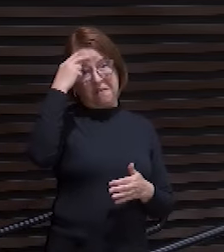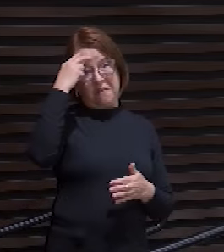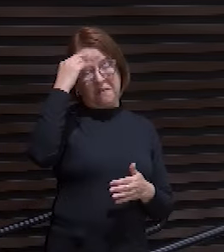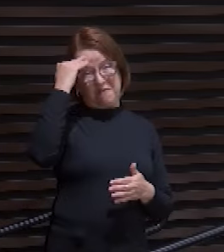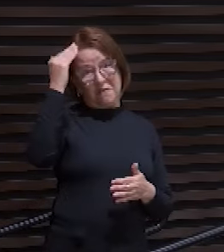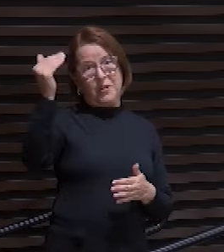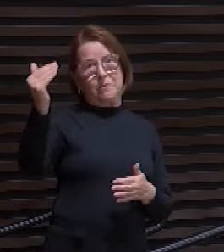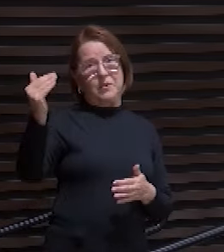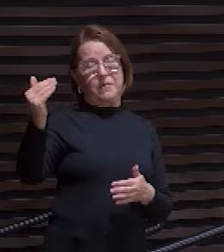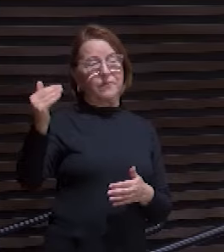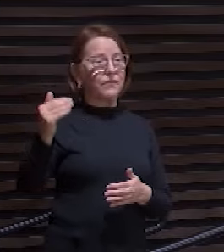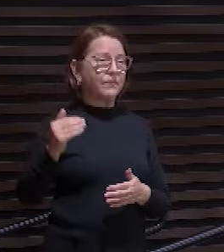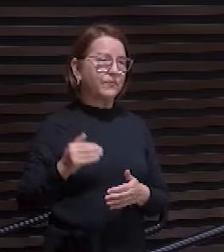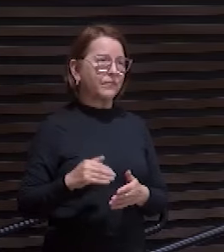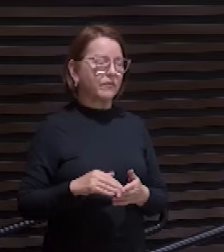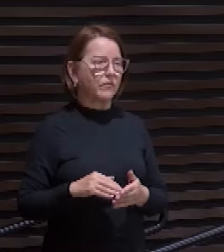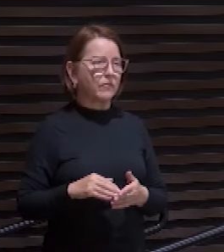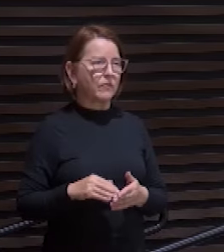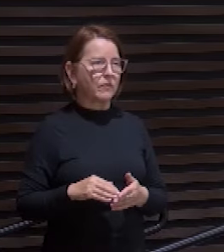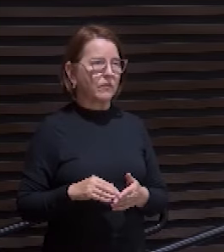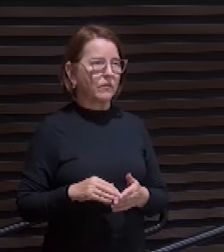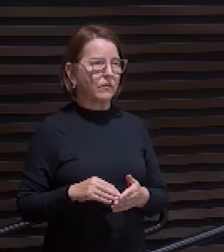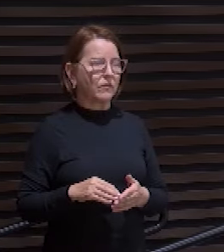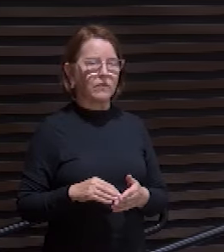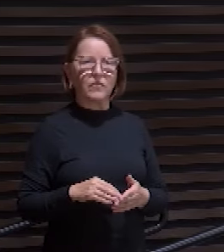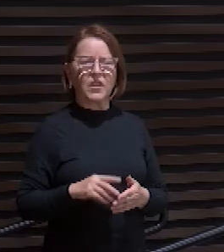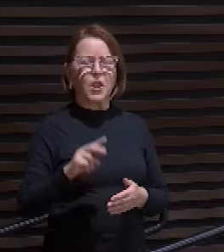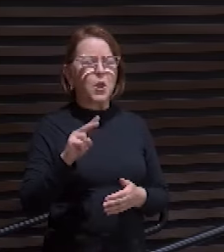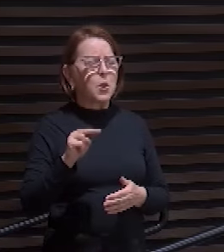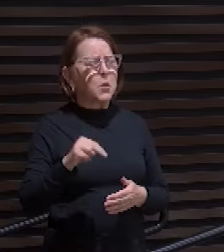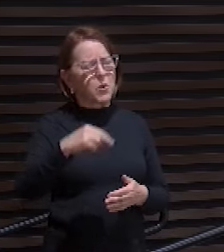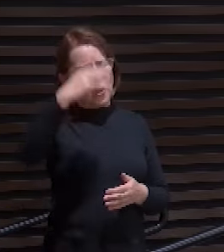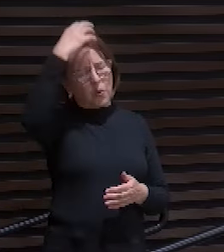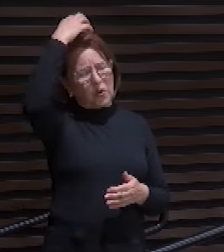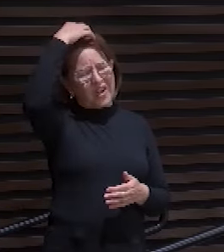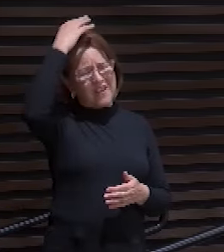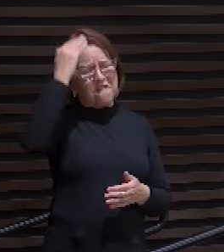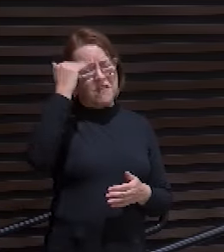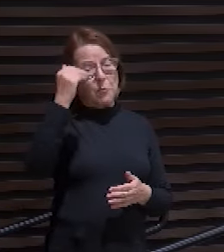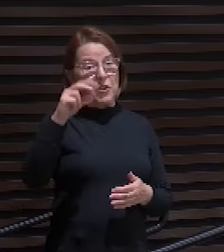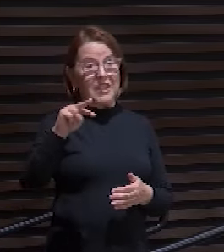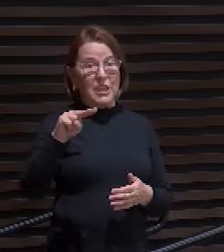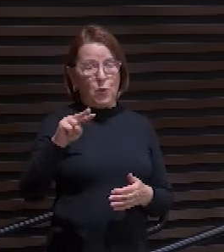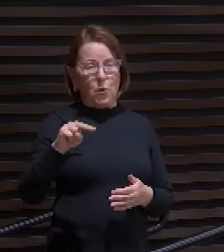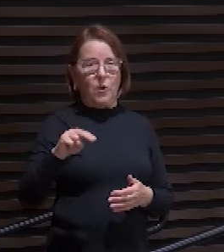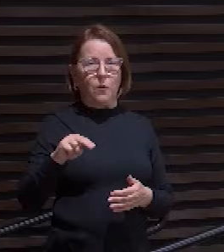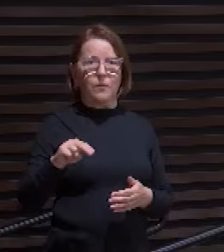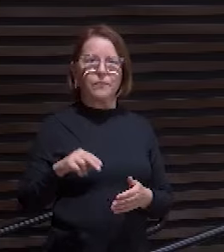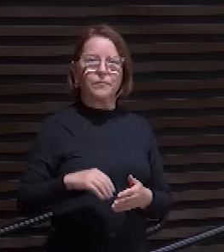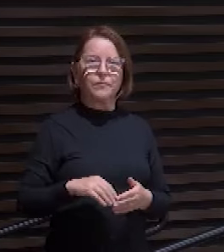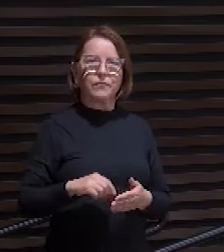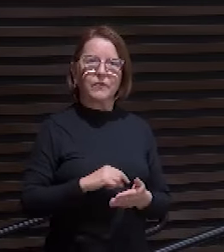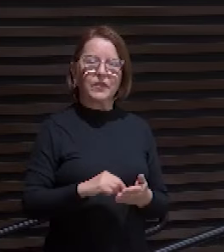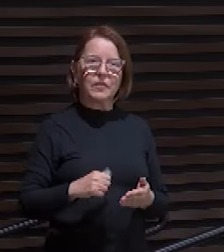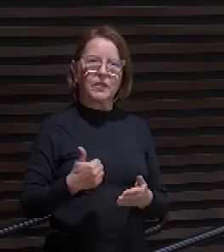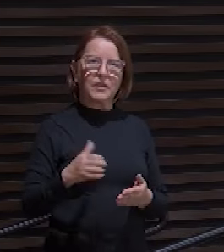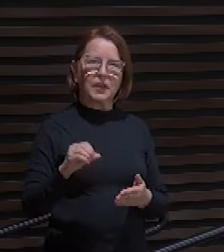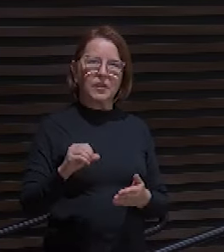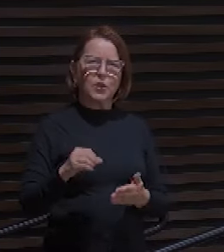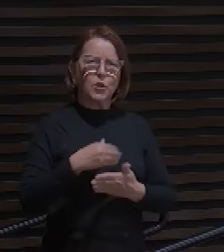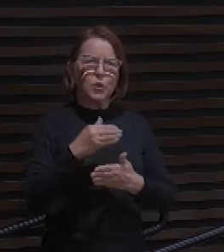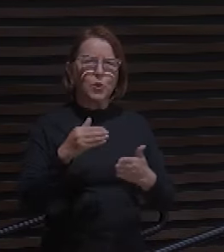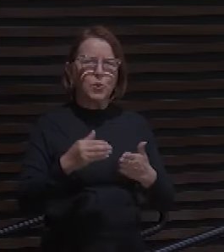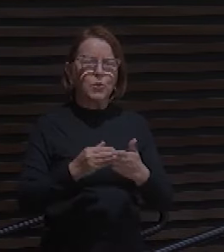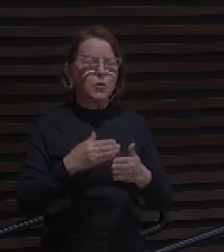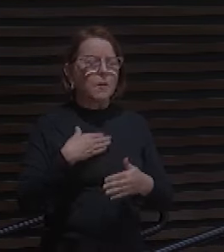que ele teve. Nunca um rei Israel foi tão famoso quanto ele. Versículo 10, tudo quanto desejaram os